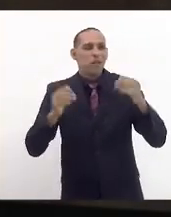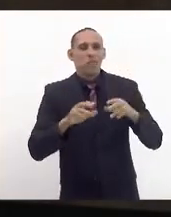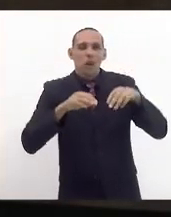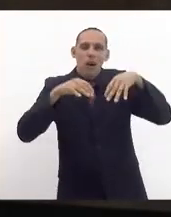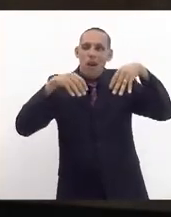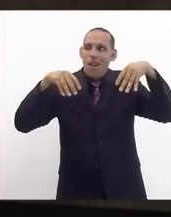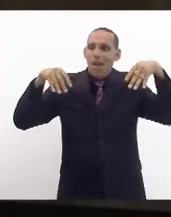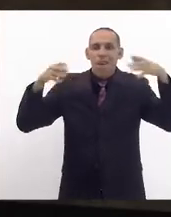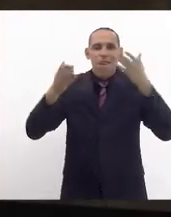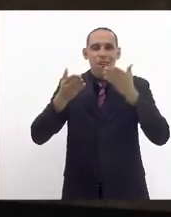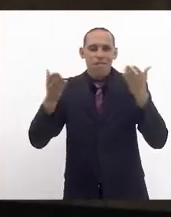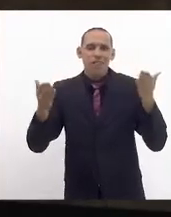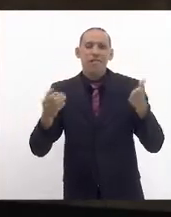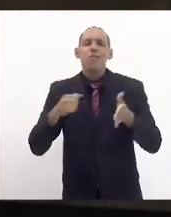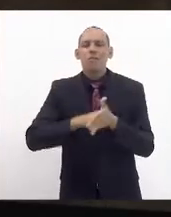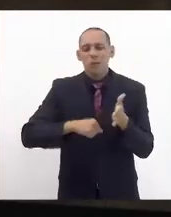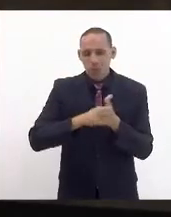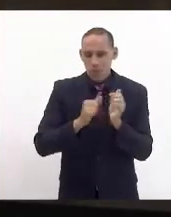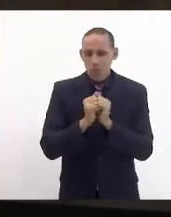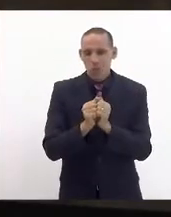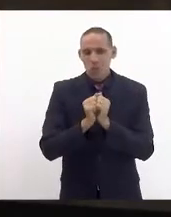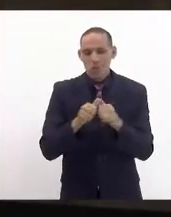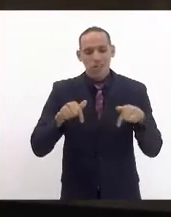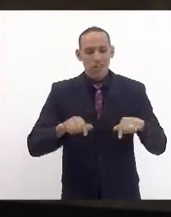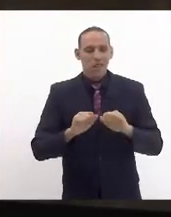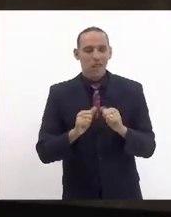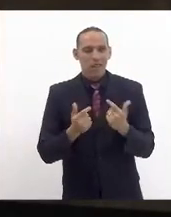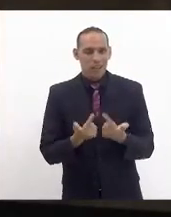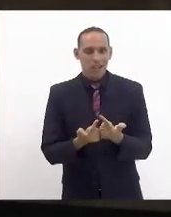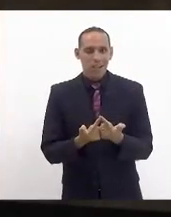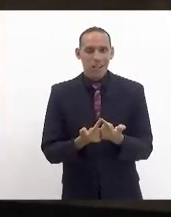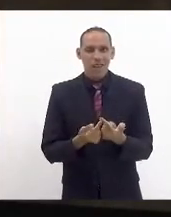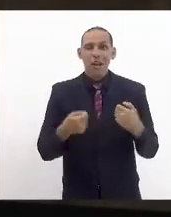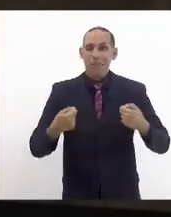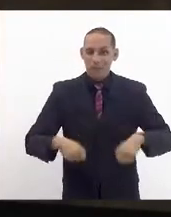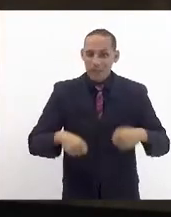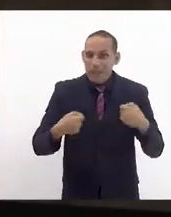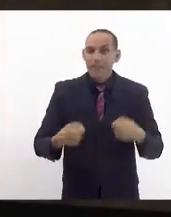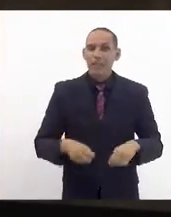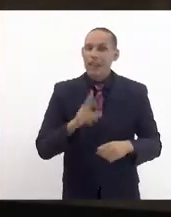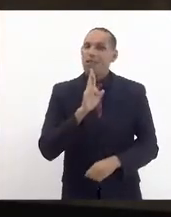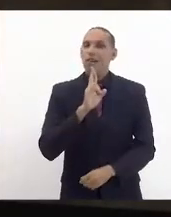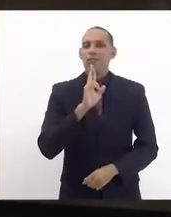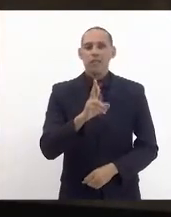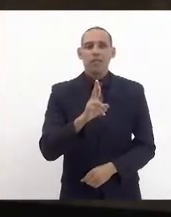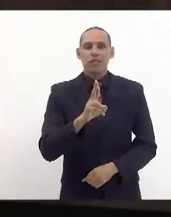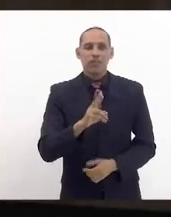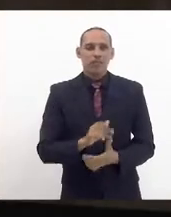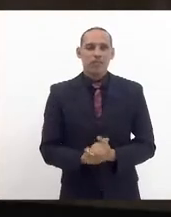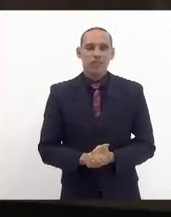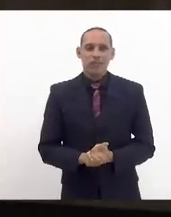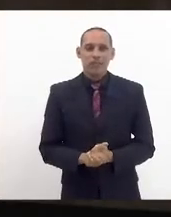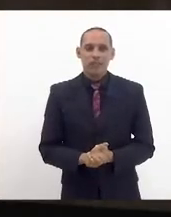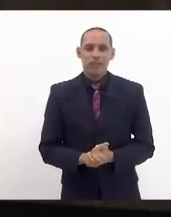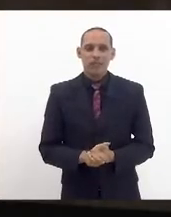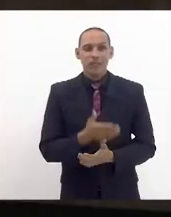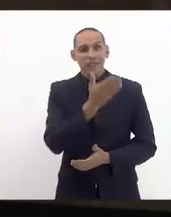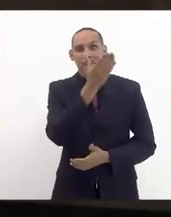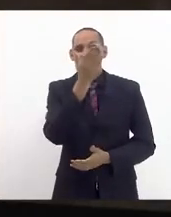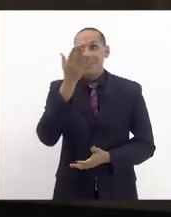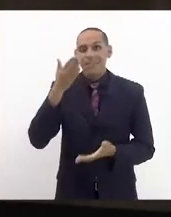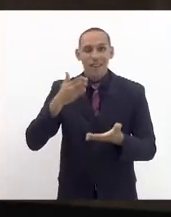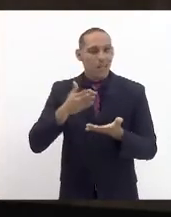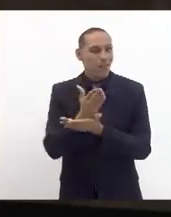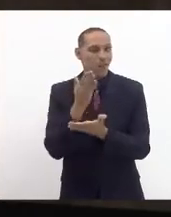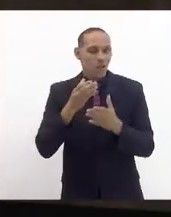nossos companheiros de luta, e lembrar que essa casa deve uma resposta a esses aprovados no